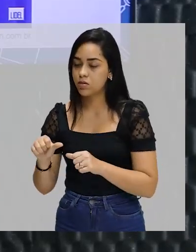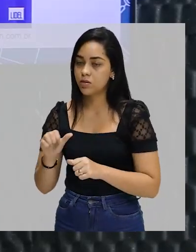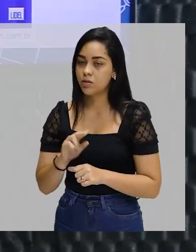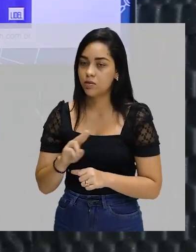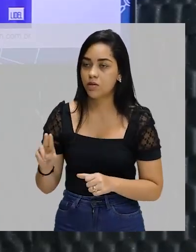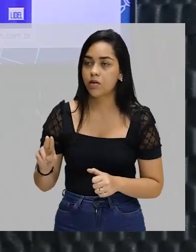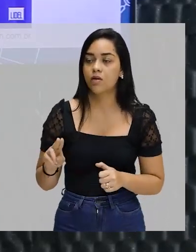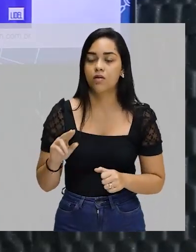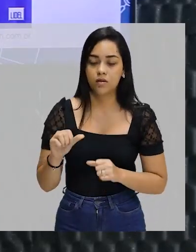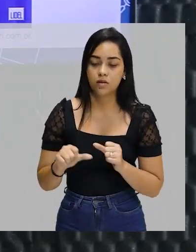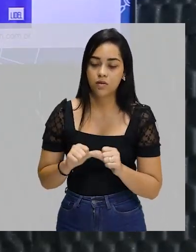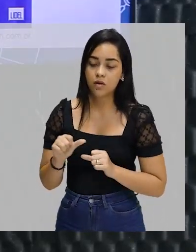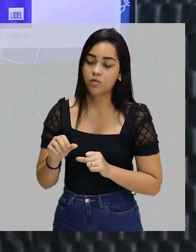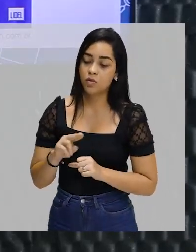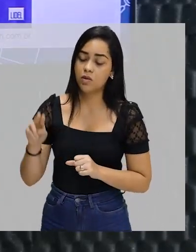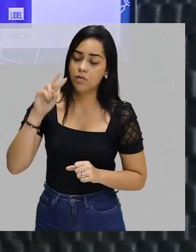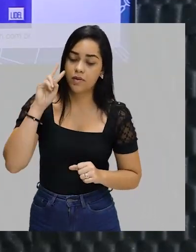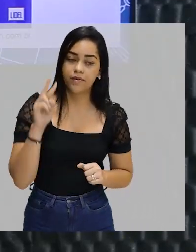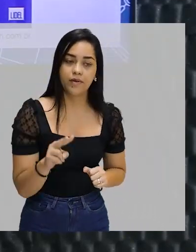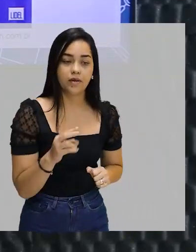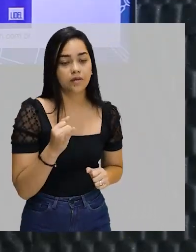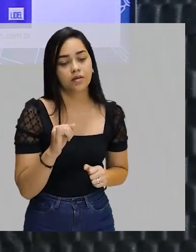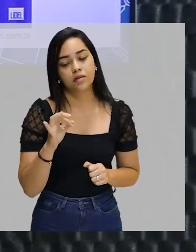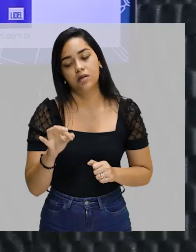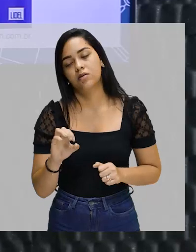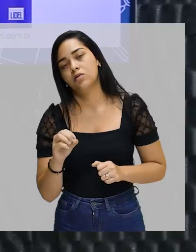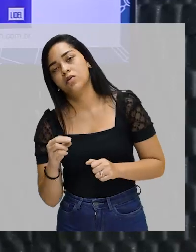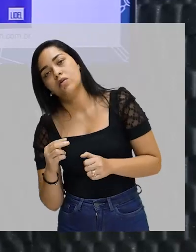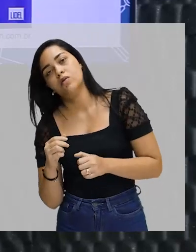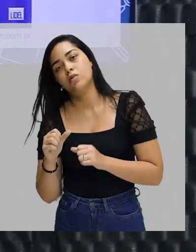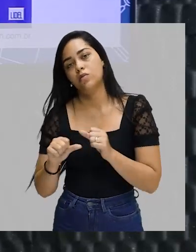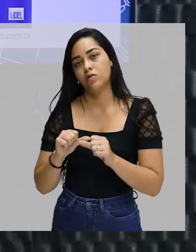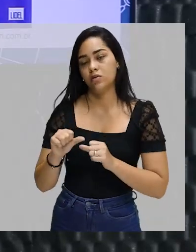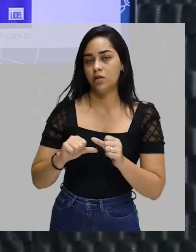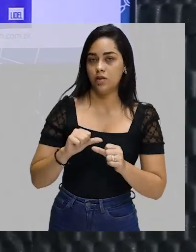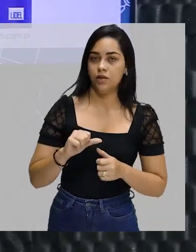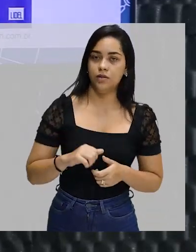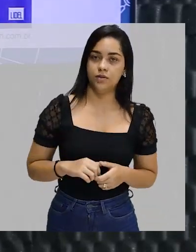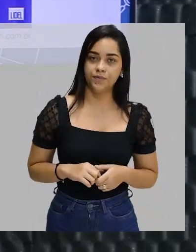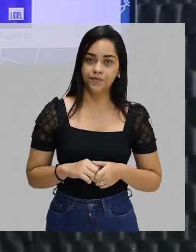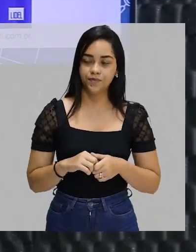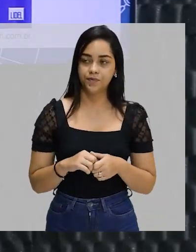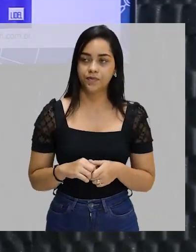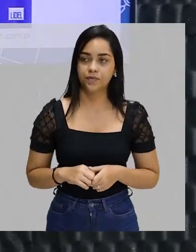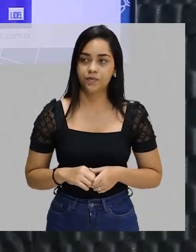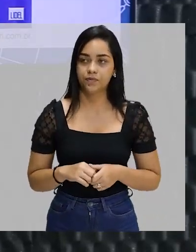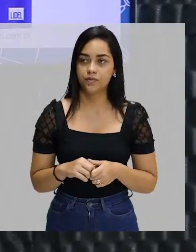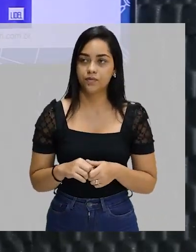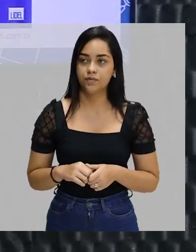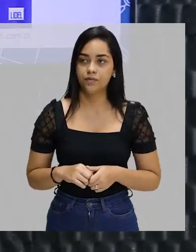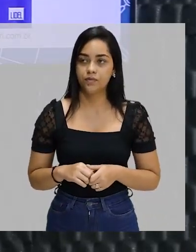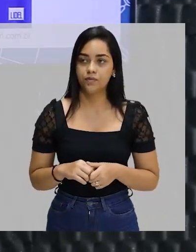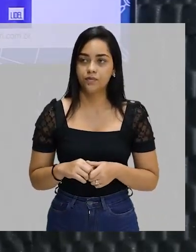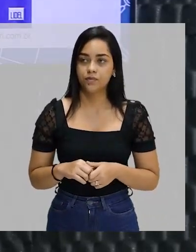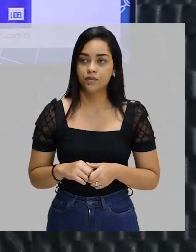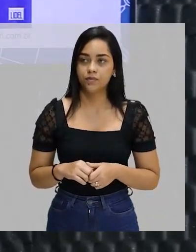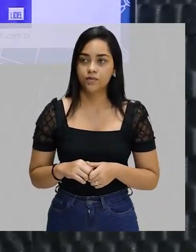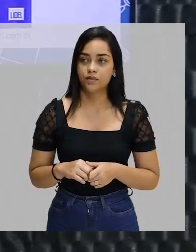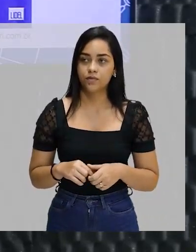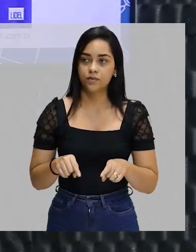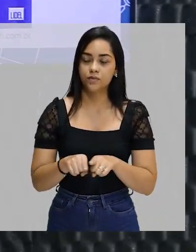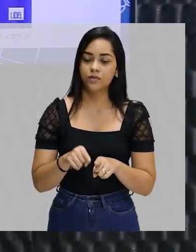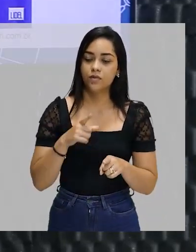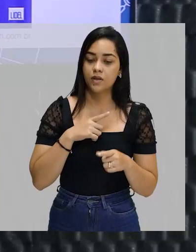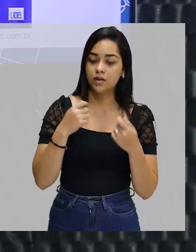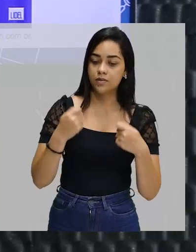revisadas, ok? Elas são revisadas. Elas são revisadas pelo órgão denominado de IUPAC. Houve